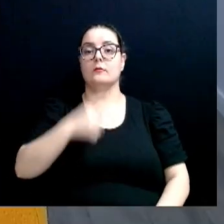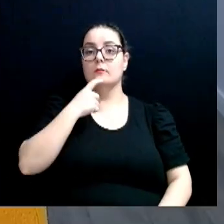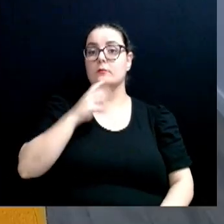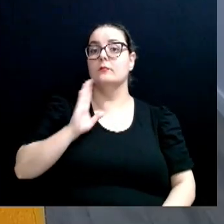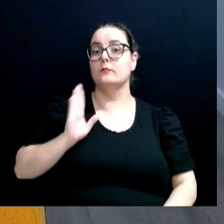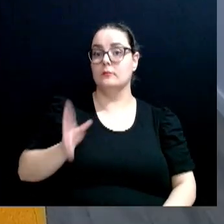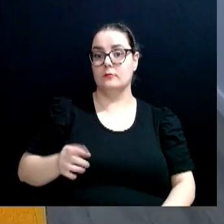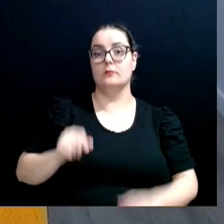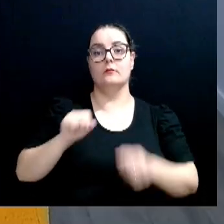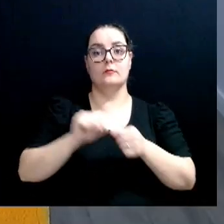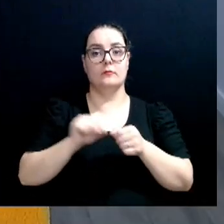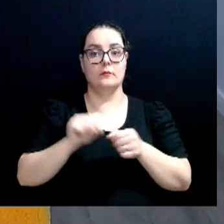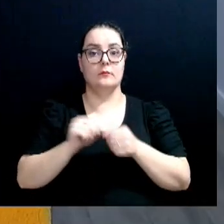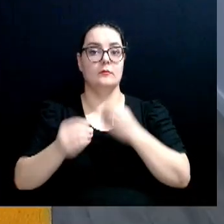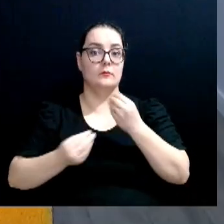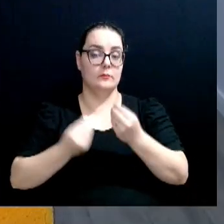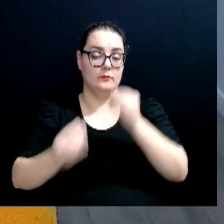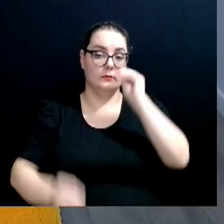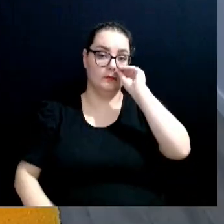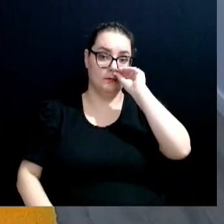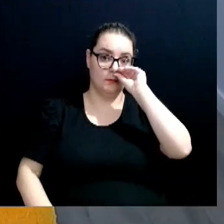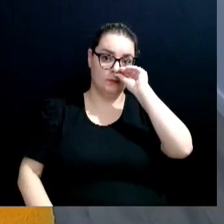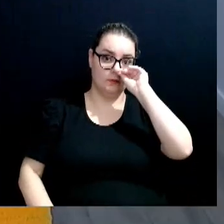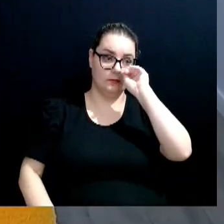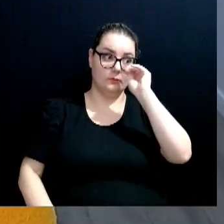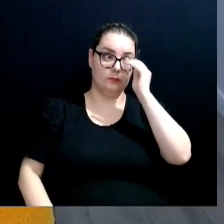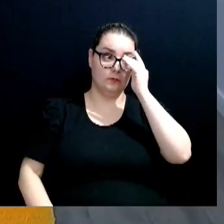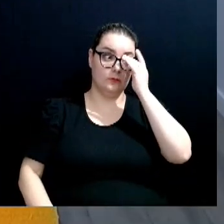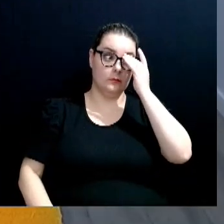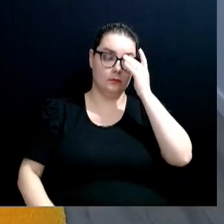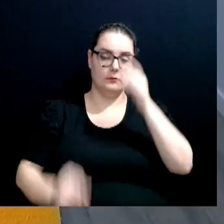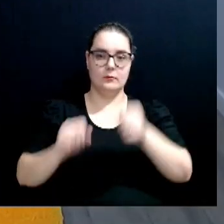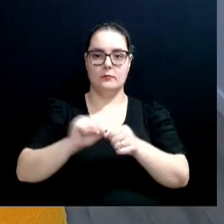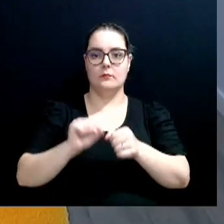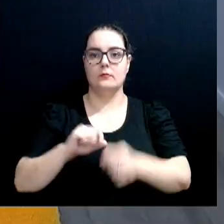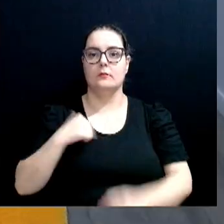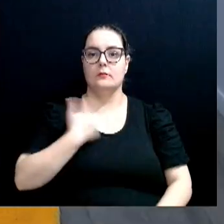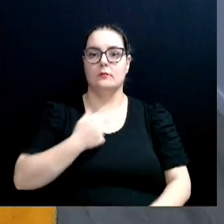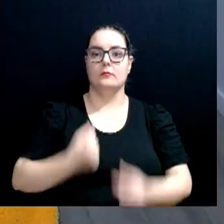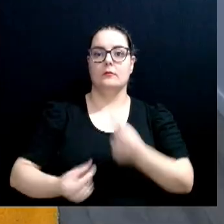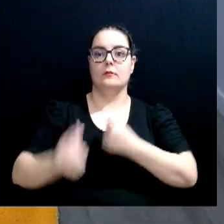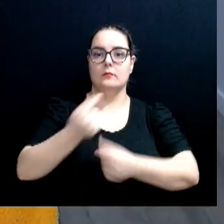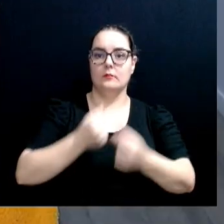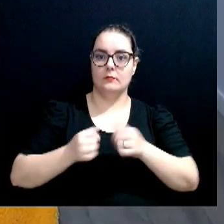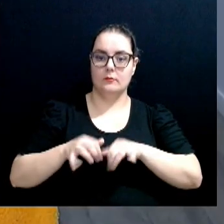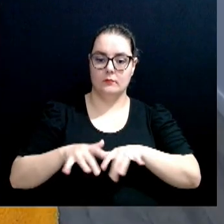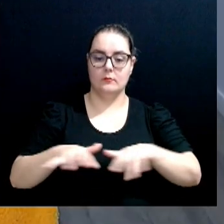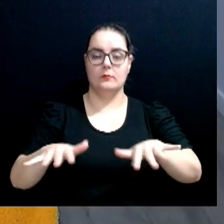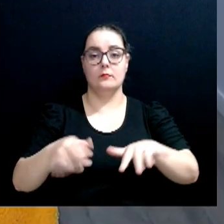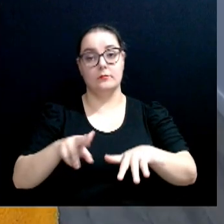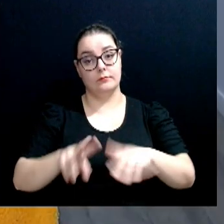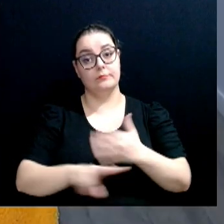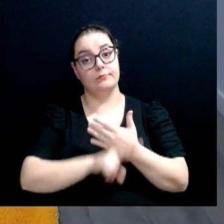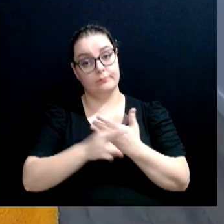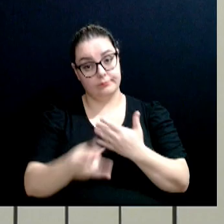como que isso pode fazer com que a nossa economia aqueça ou gere desemprego.